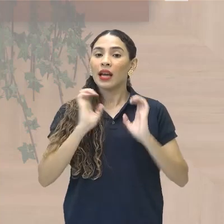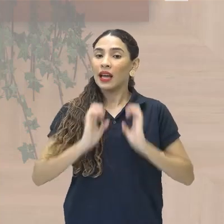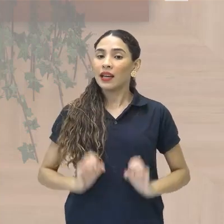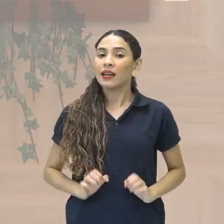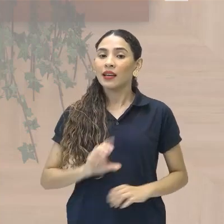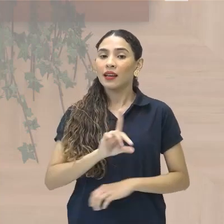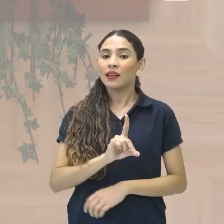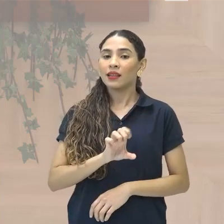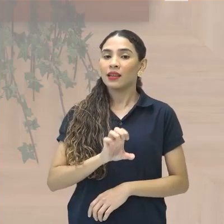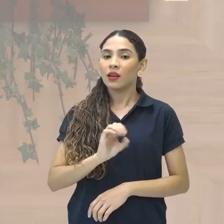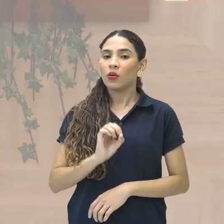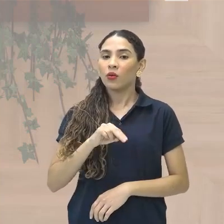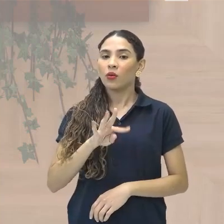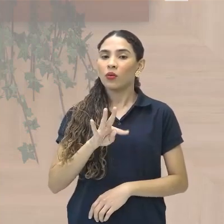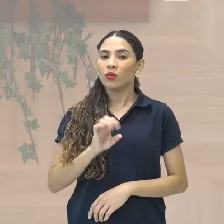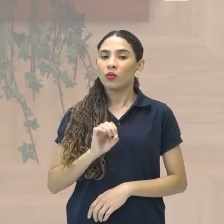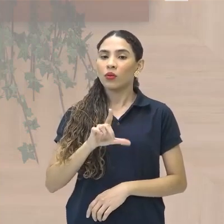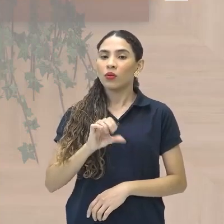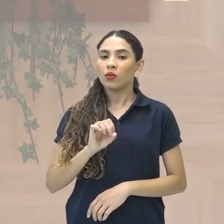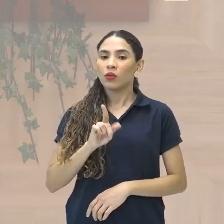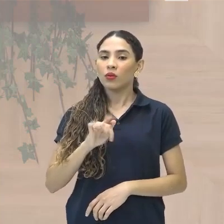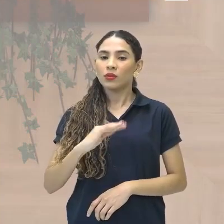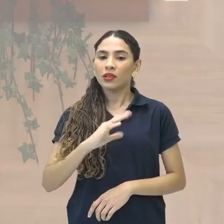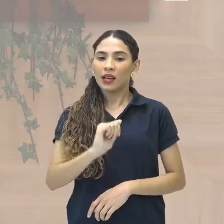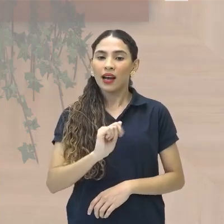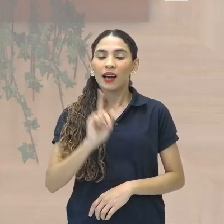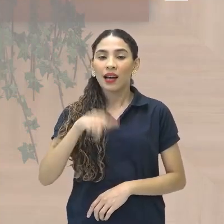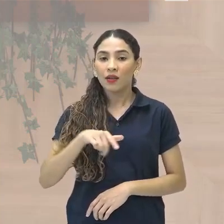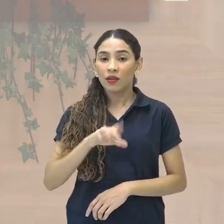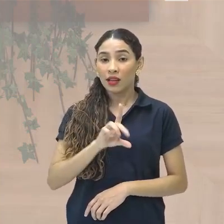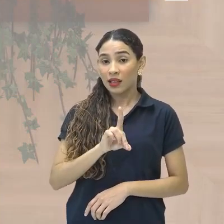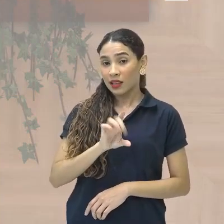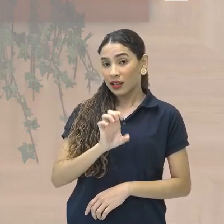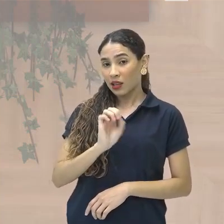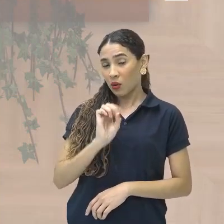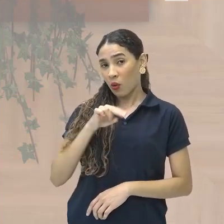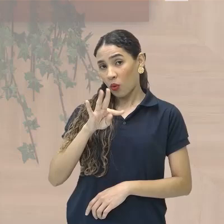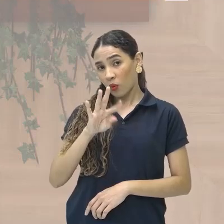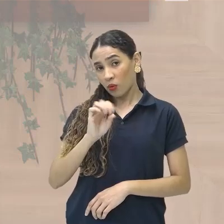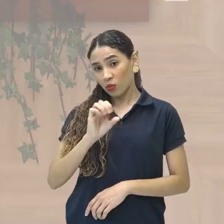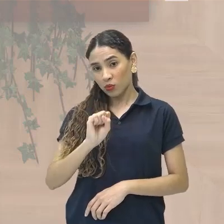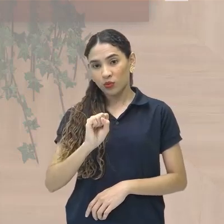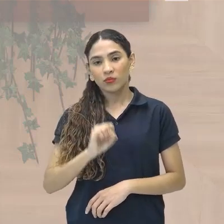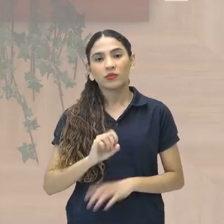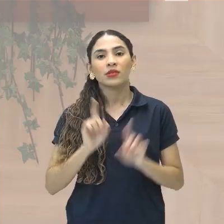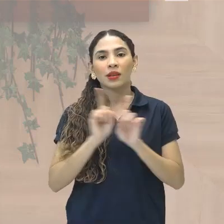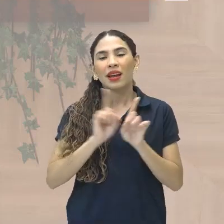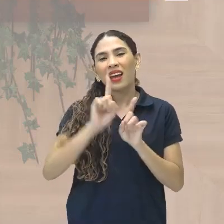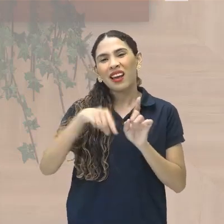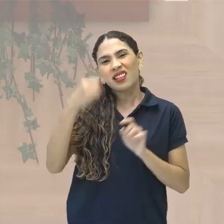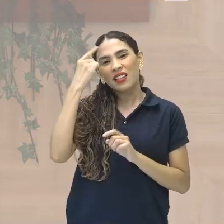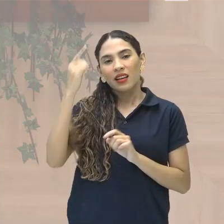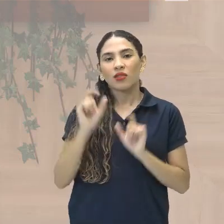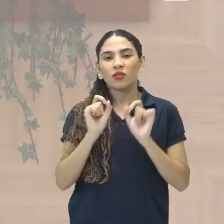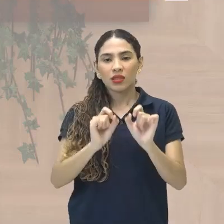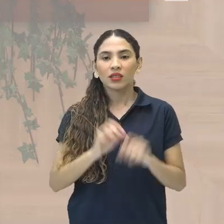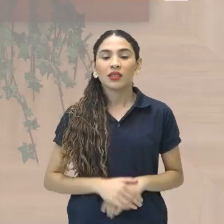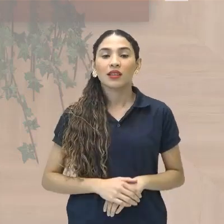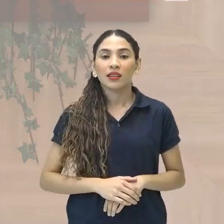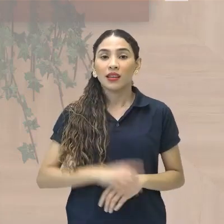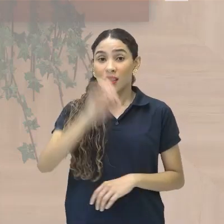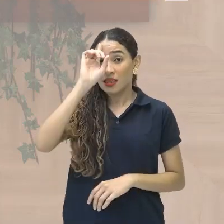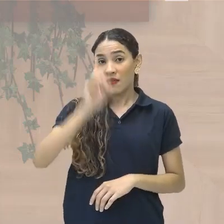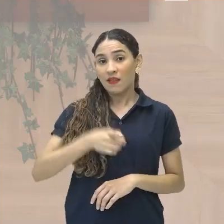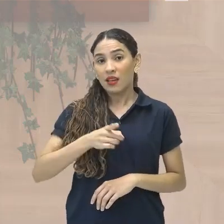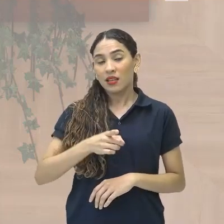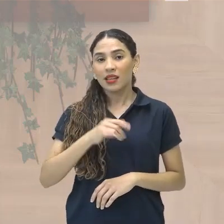de deontológica. O deontos, né? O deus, que é a ideia do dever,